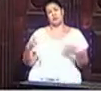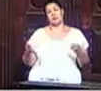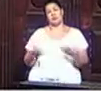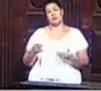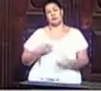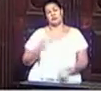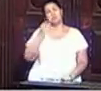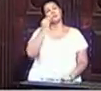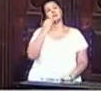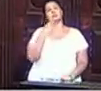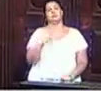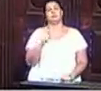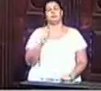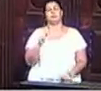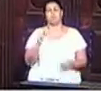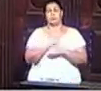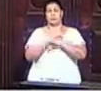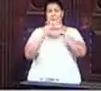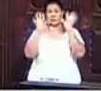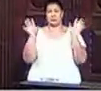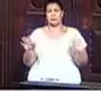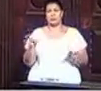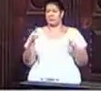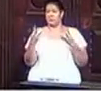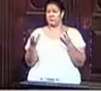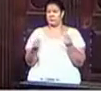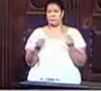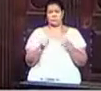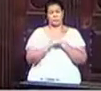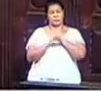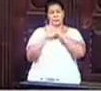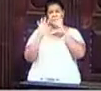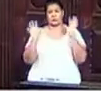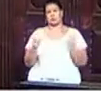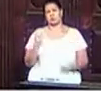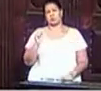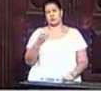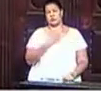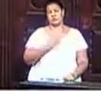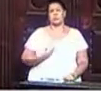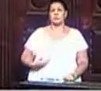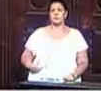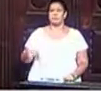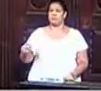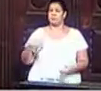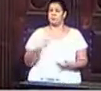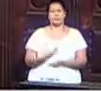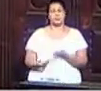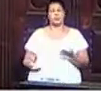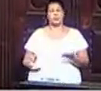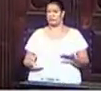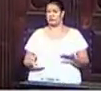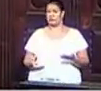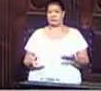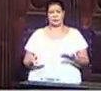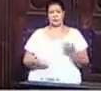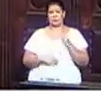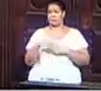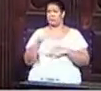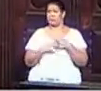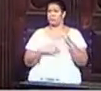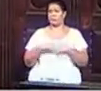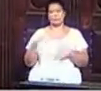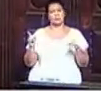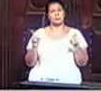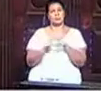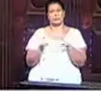maneira absolutamente clara, muito clara, que esse governo perdeu completamente o bom